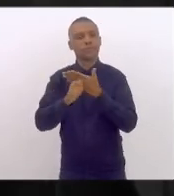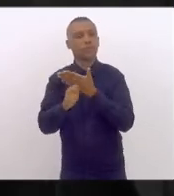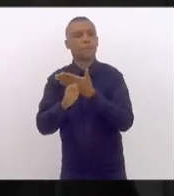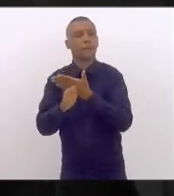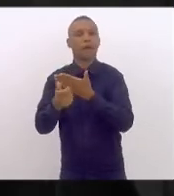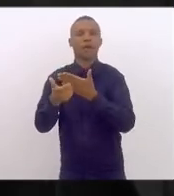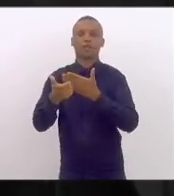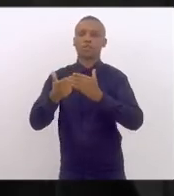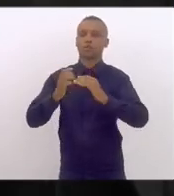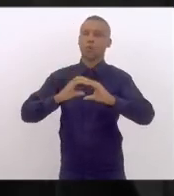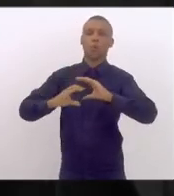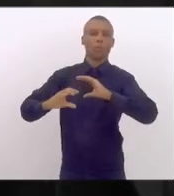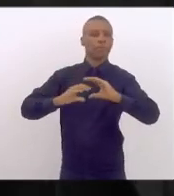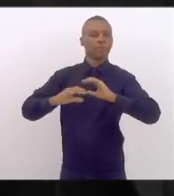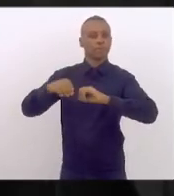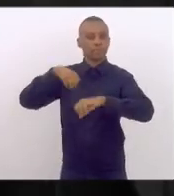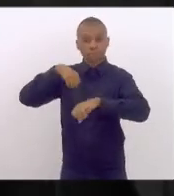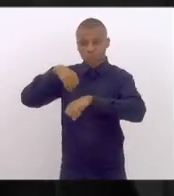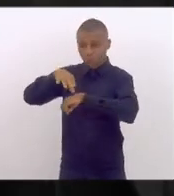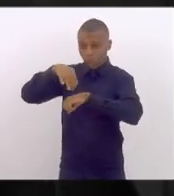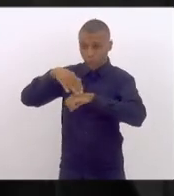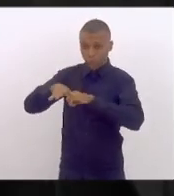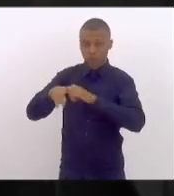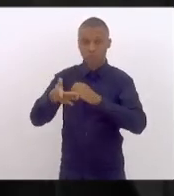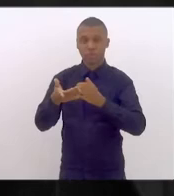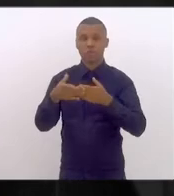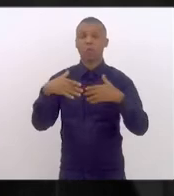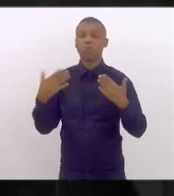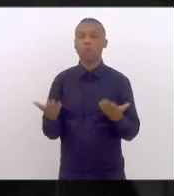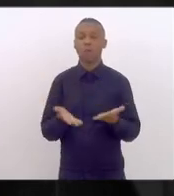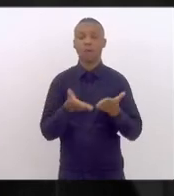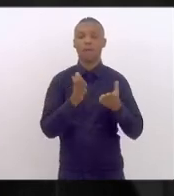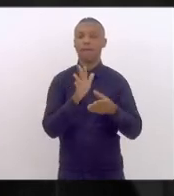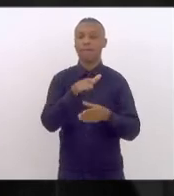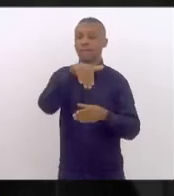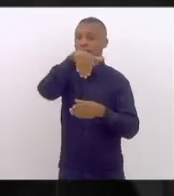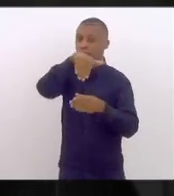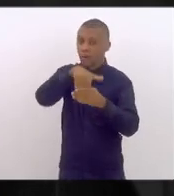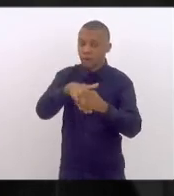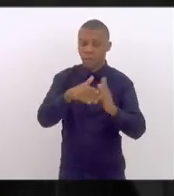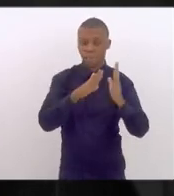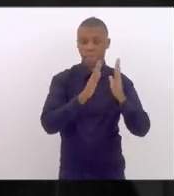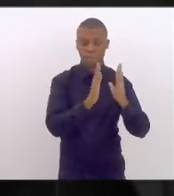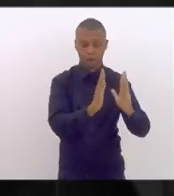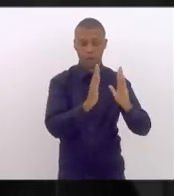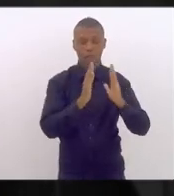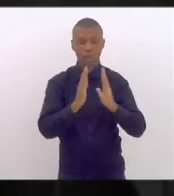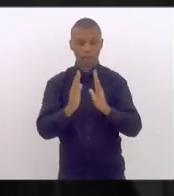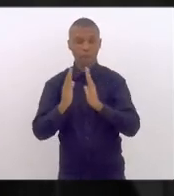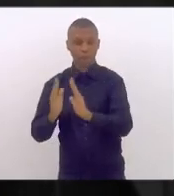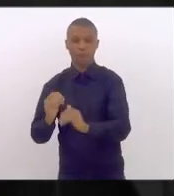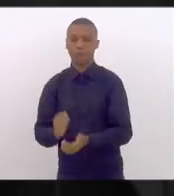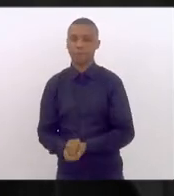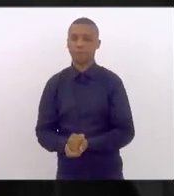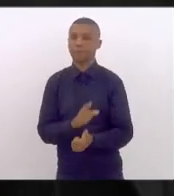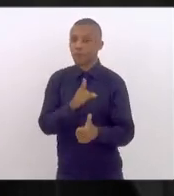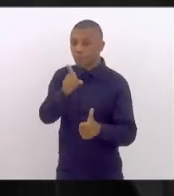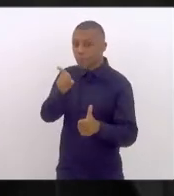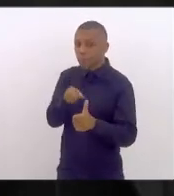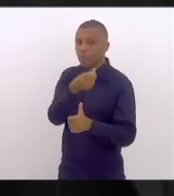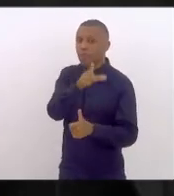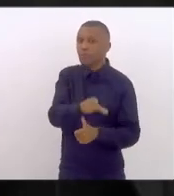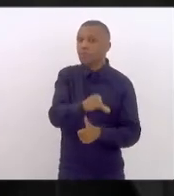informe a ordem de votação primeiro se vota para Deputado Federal